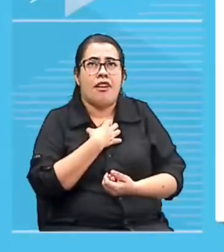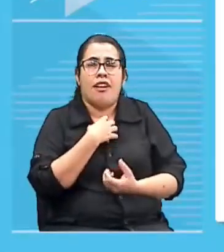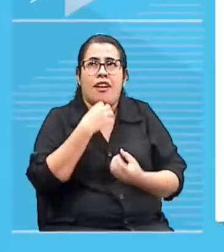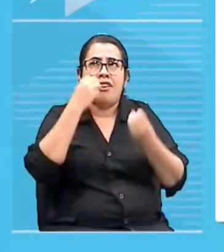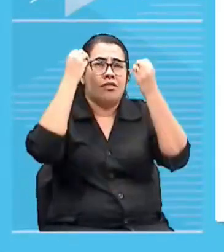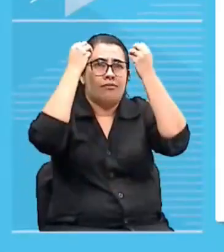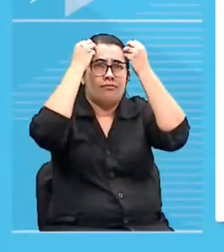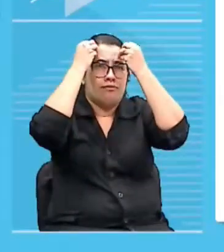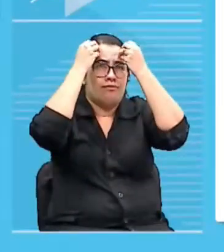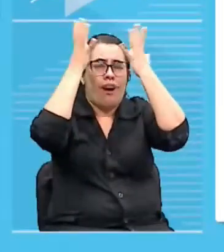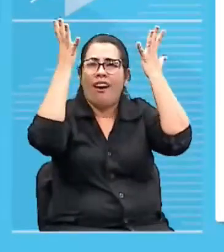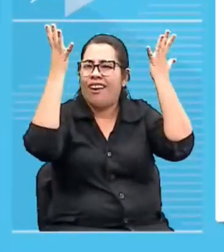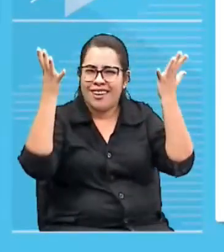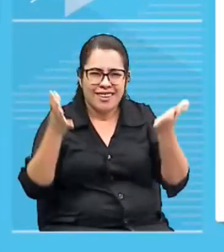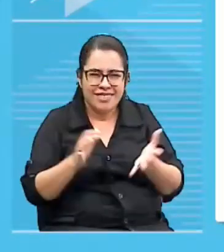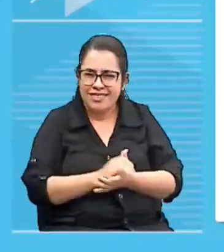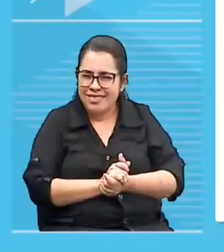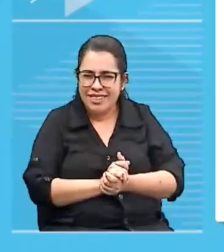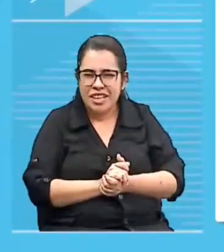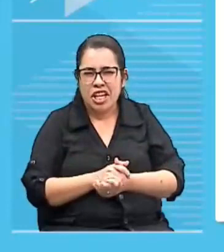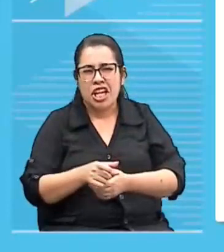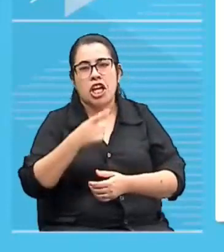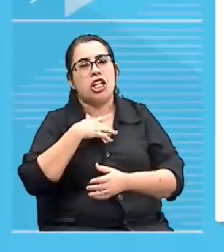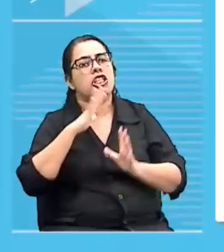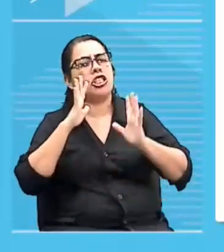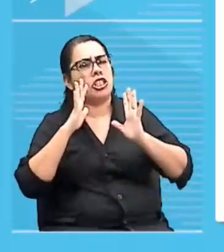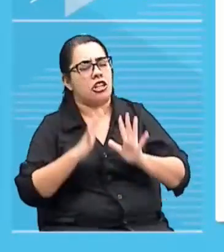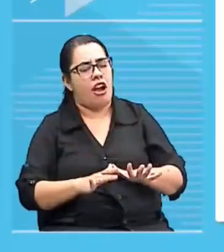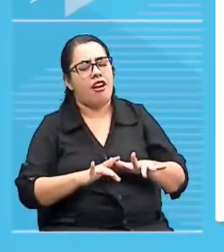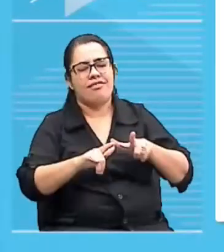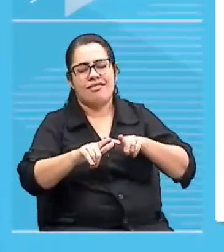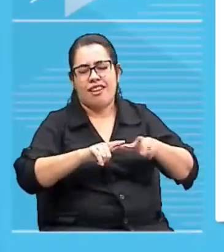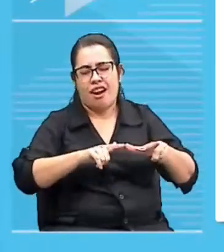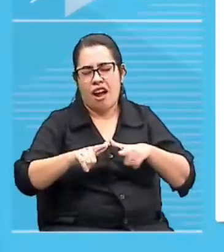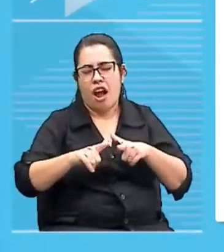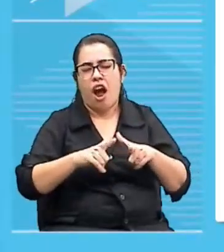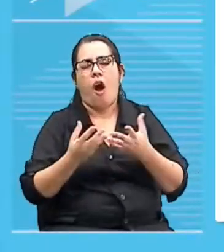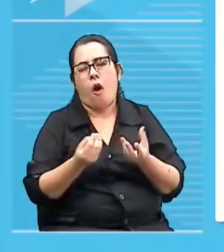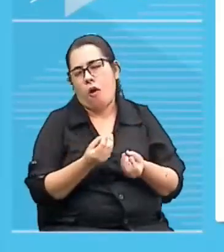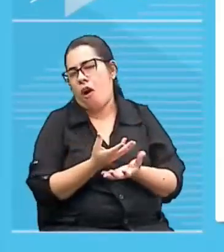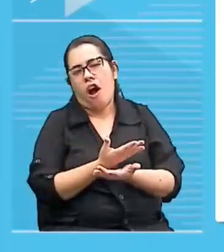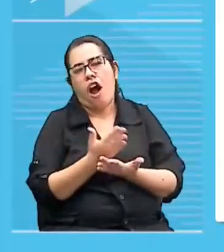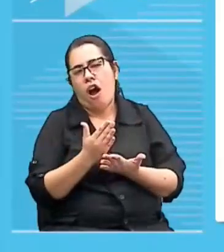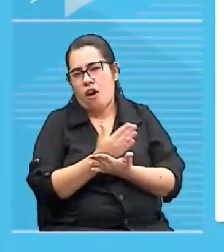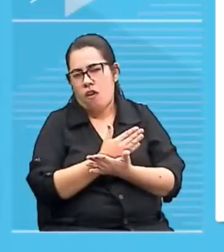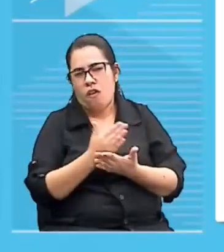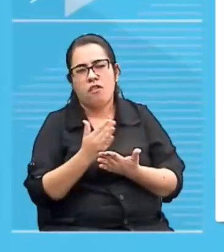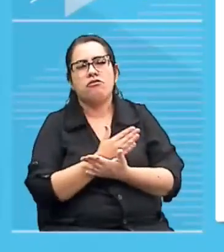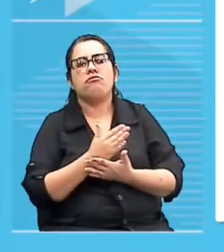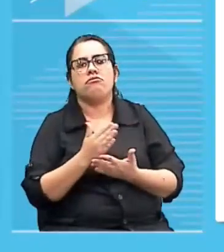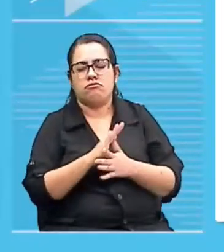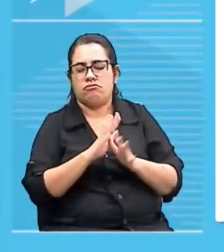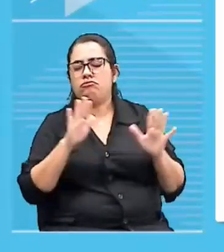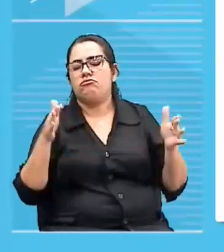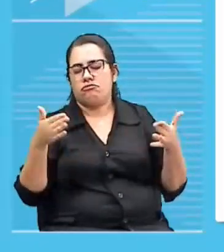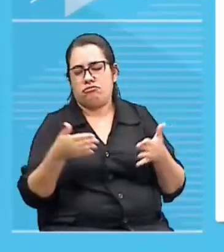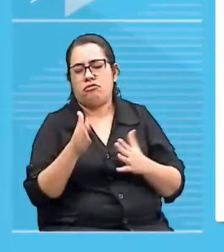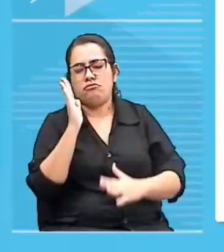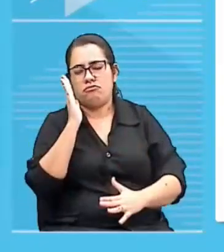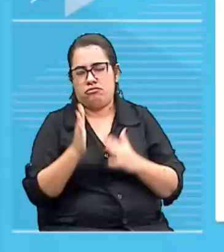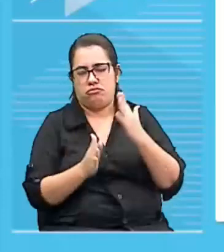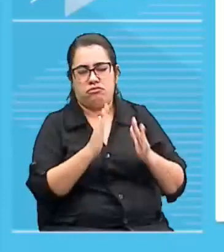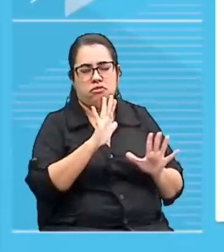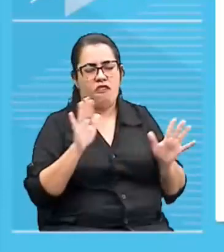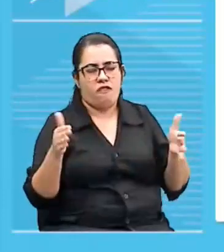surreal, que eu já tive a oportunidade de trabalhar em algumas aplicações, né, da robótica voltado para a área